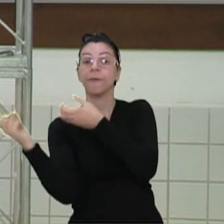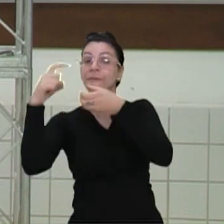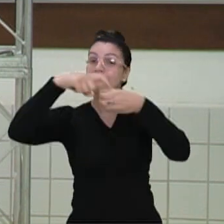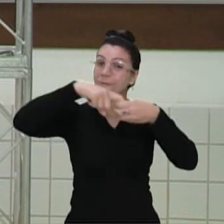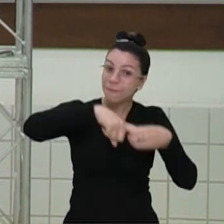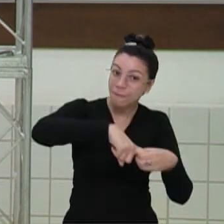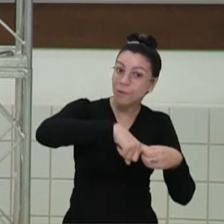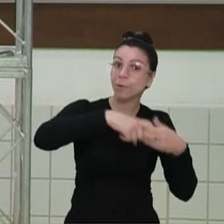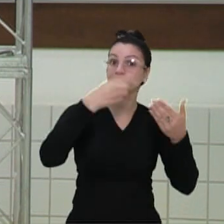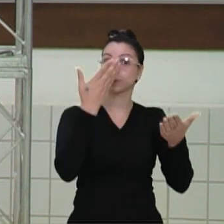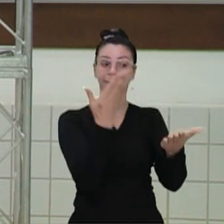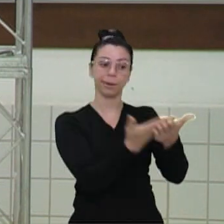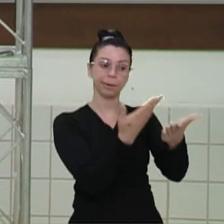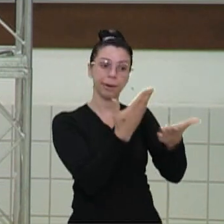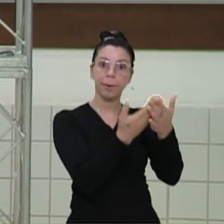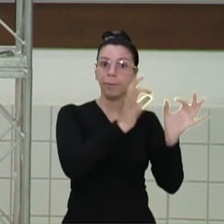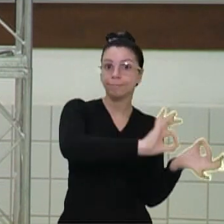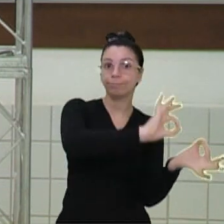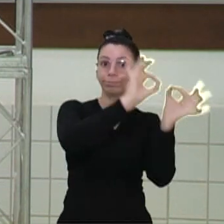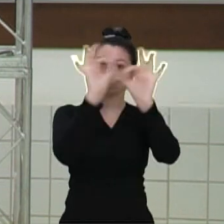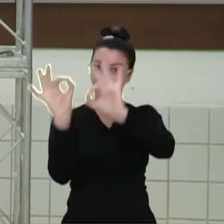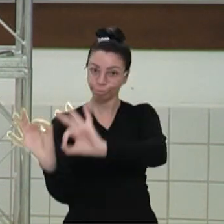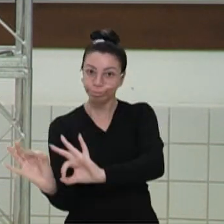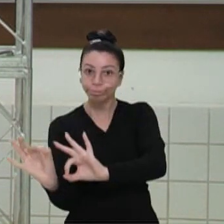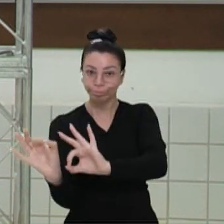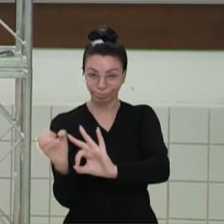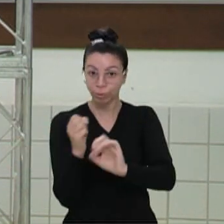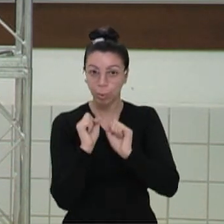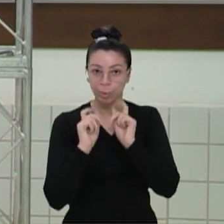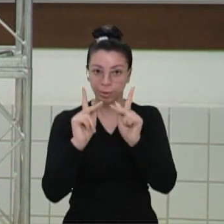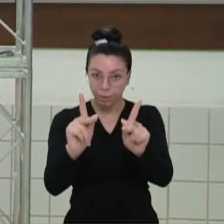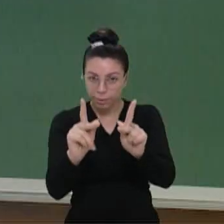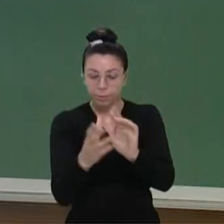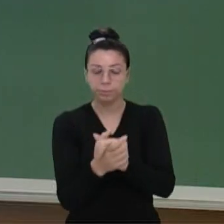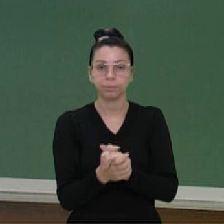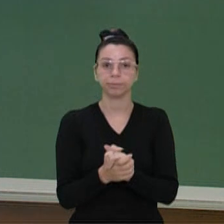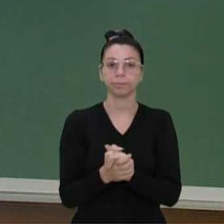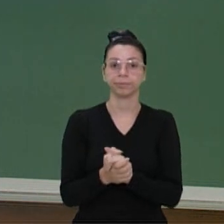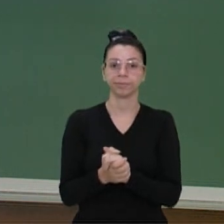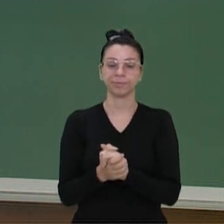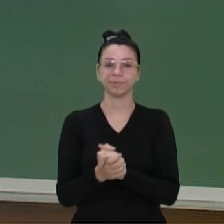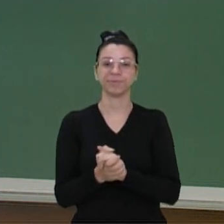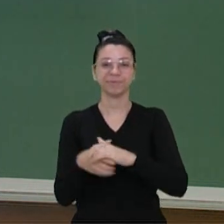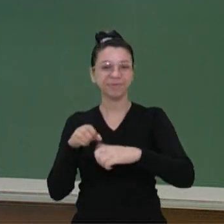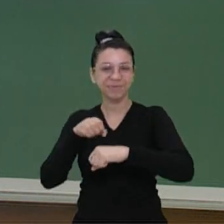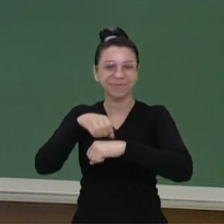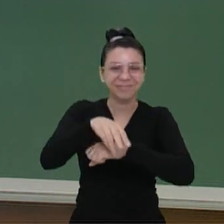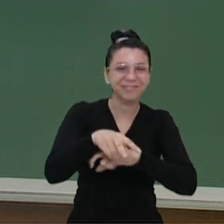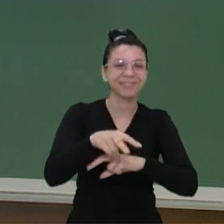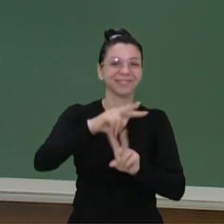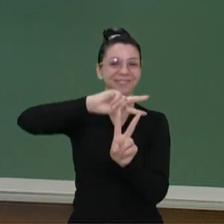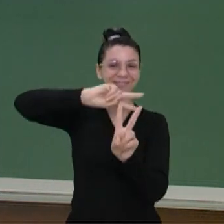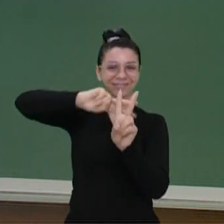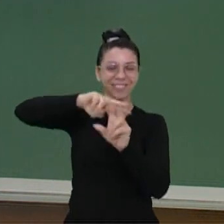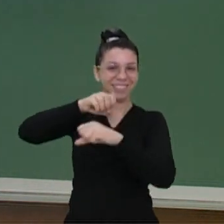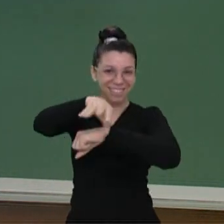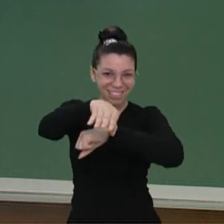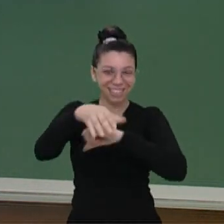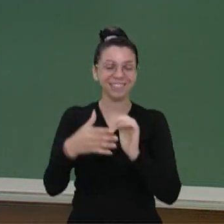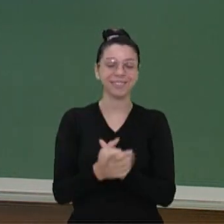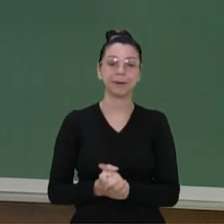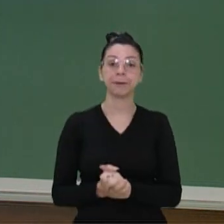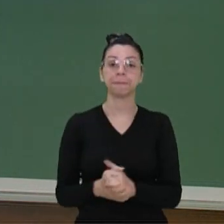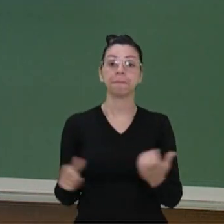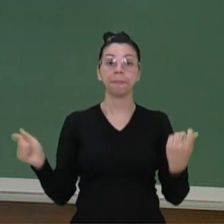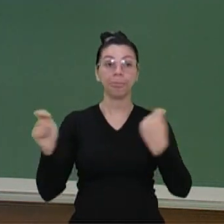retomar em algum momento as aulas anteriores. Beleza? Hashtag fica a dica. Fazendo aqui, aplicando